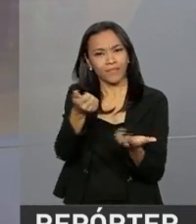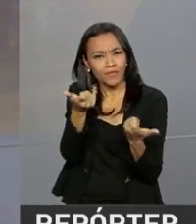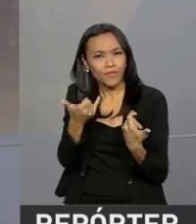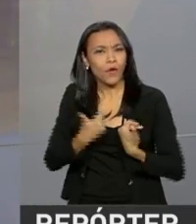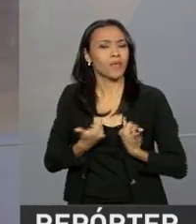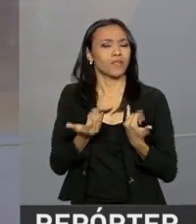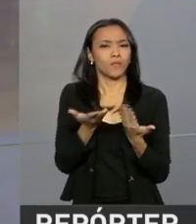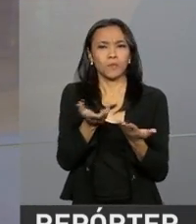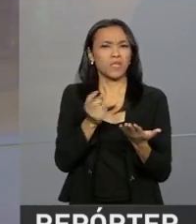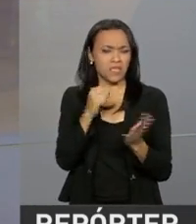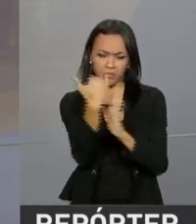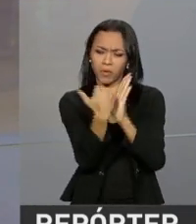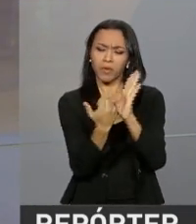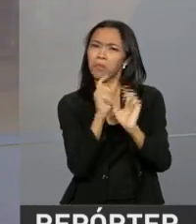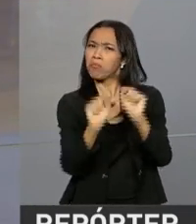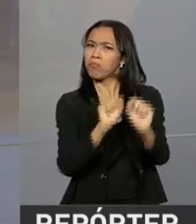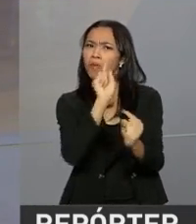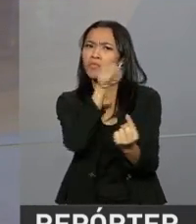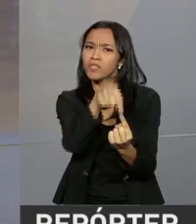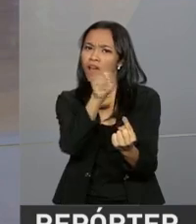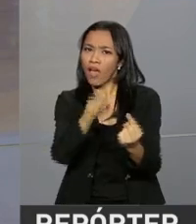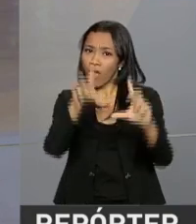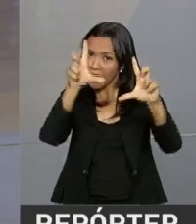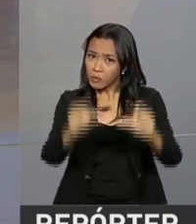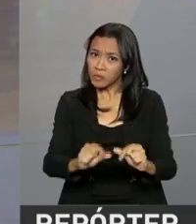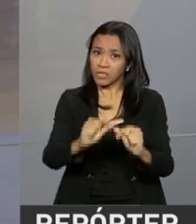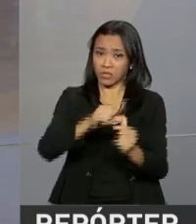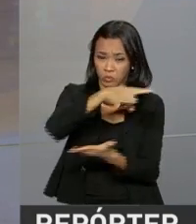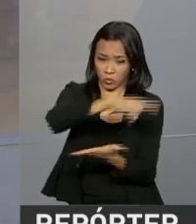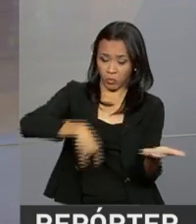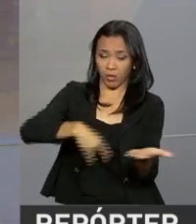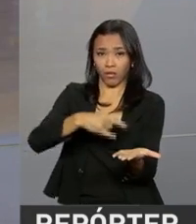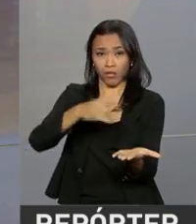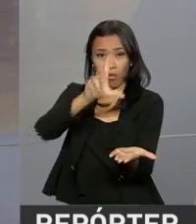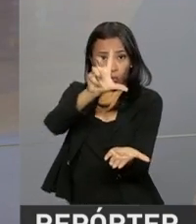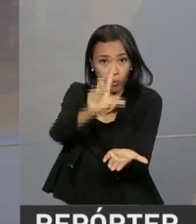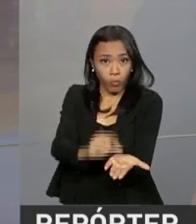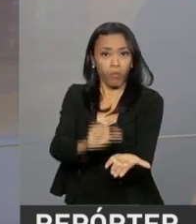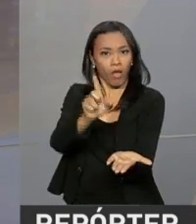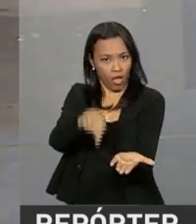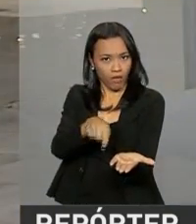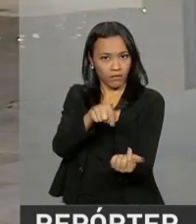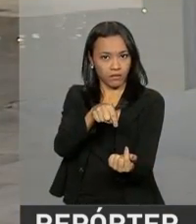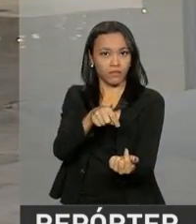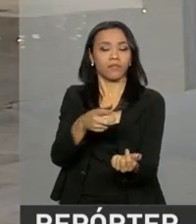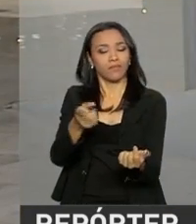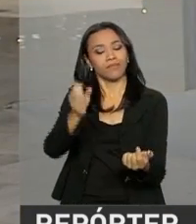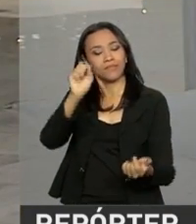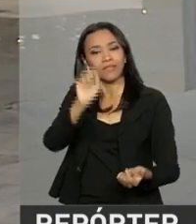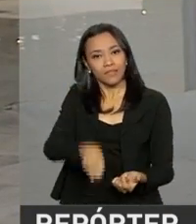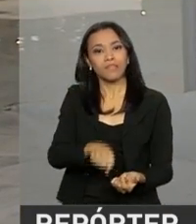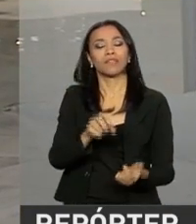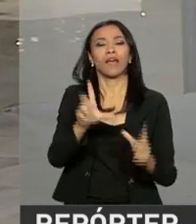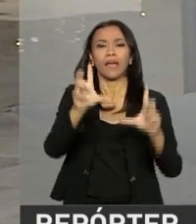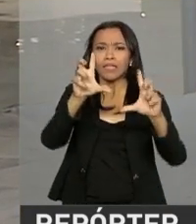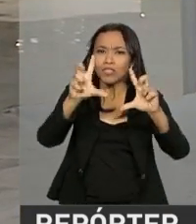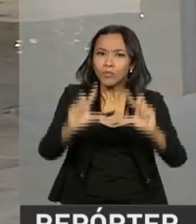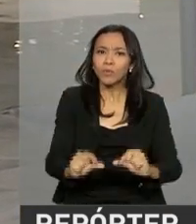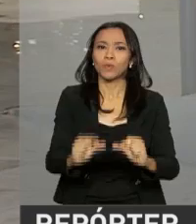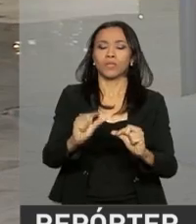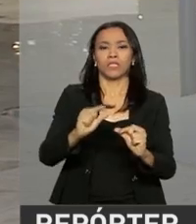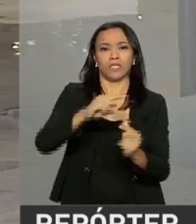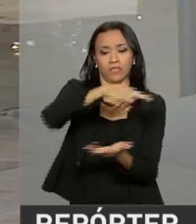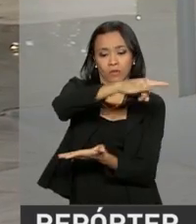Paola, esse programa é uma maneira de buscar reduzir o chamado custo Brasil, é isso? É isso mesmo, Leandro. A ideia é simplificar os